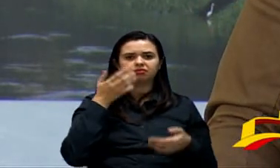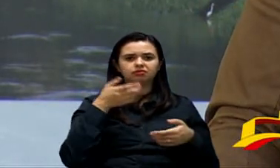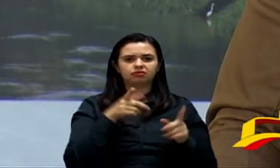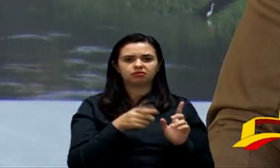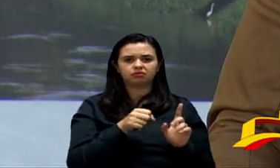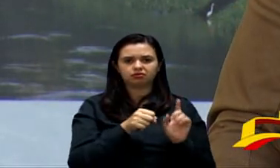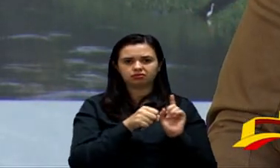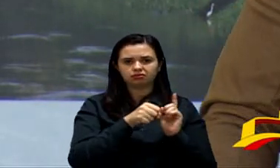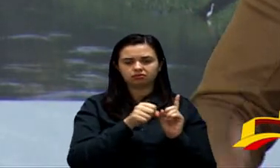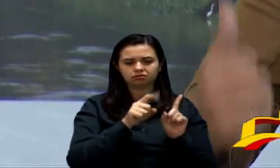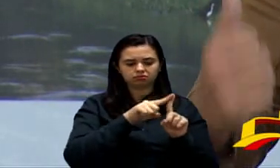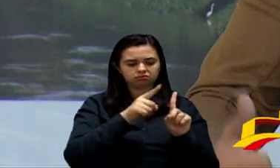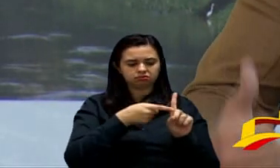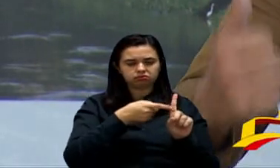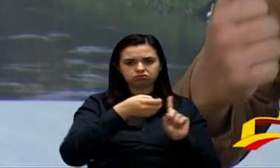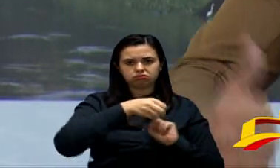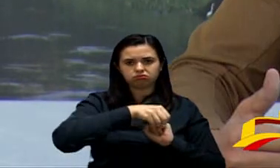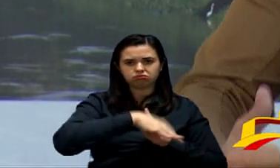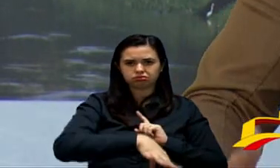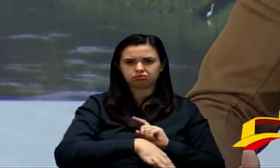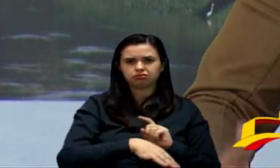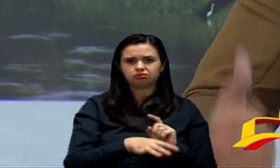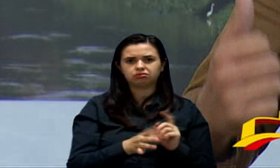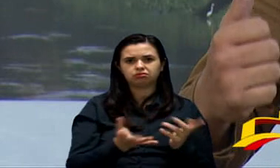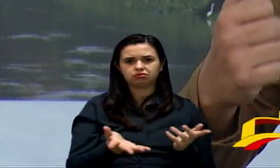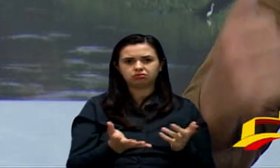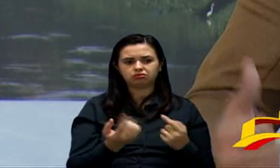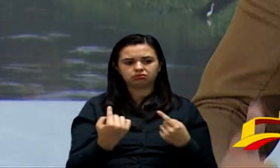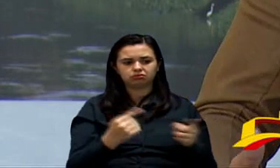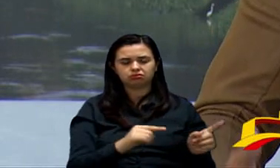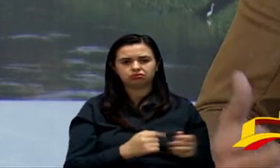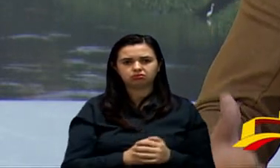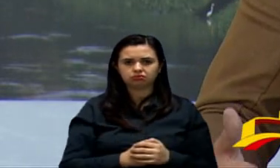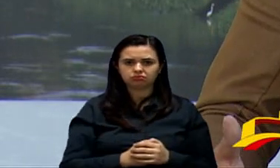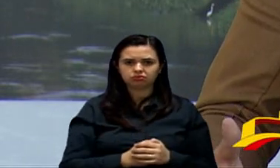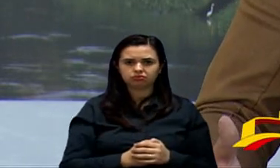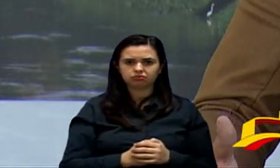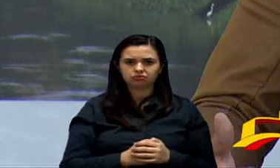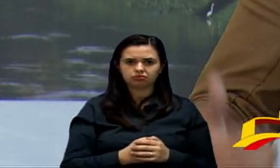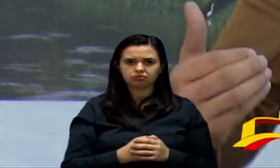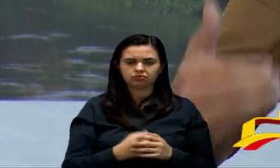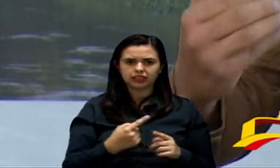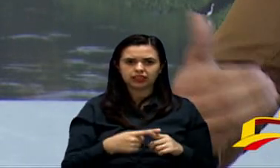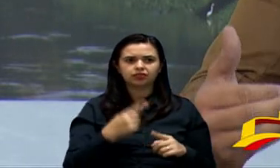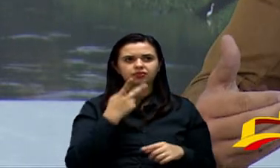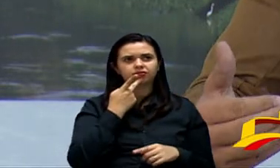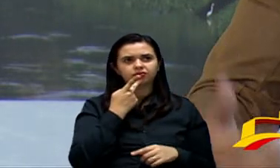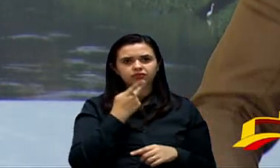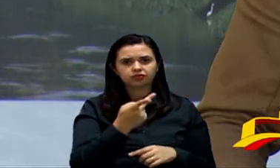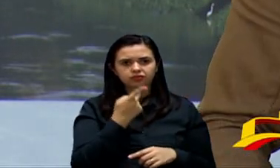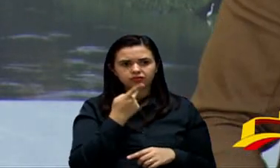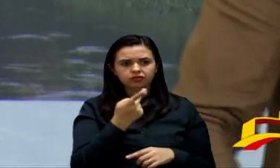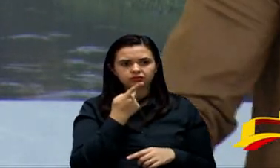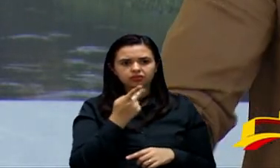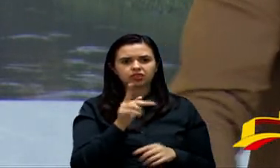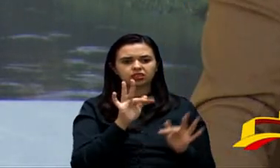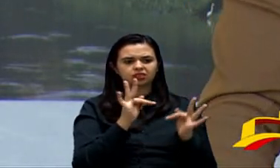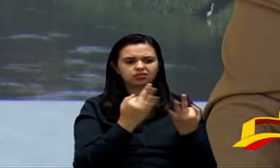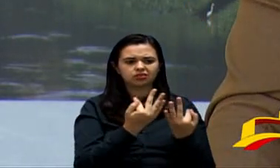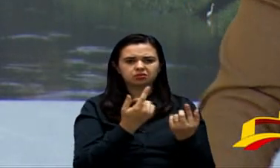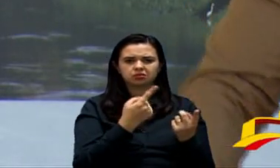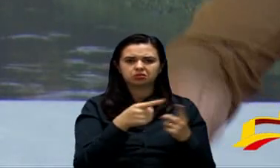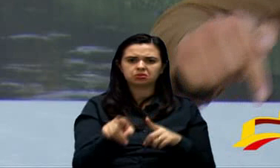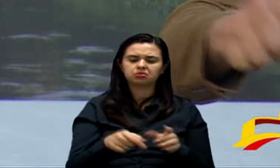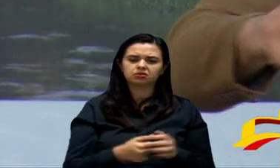polícia. Ele defende que os costumes evoluíram. Fala contra a família. Então, minha moção de